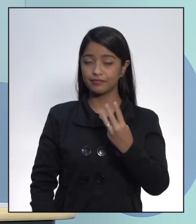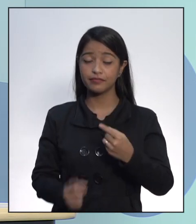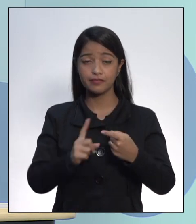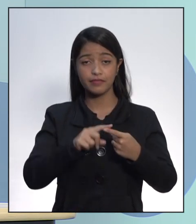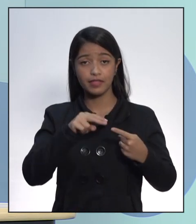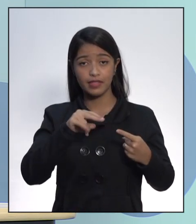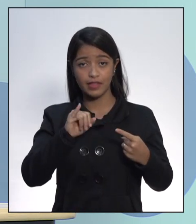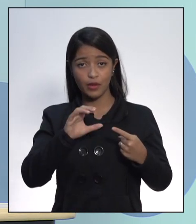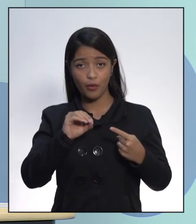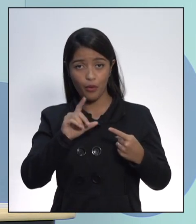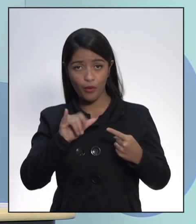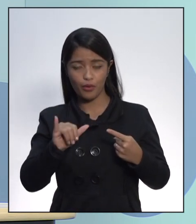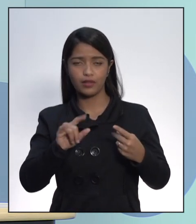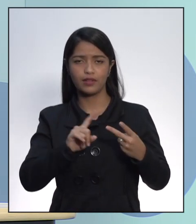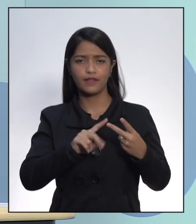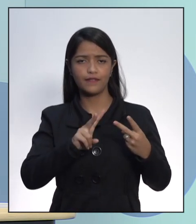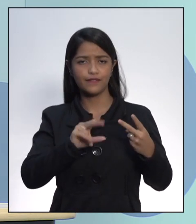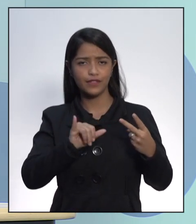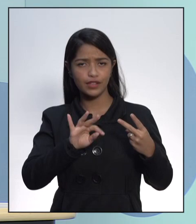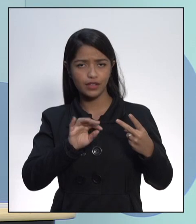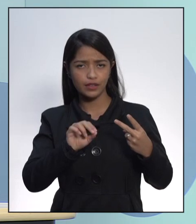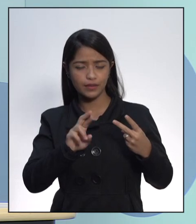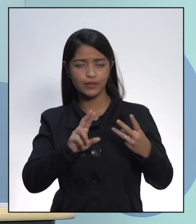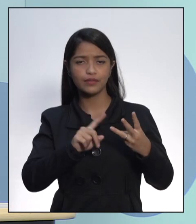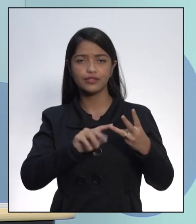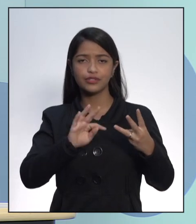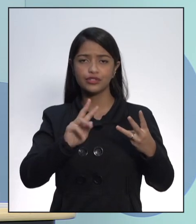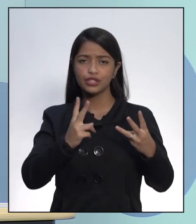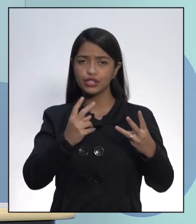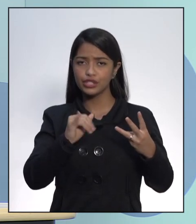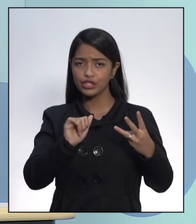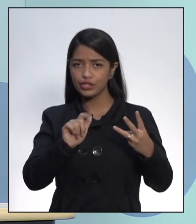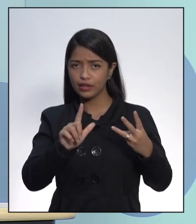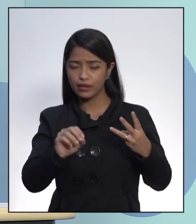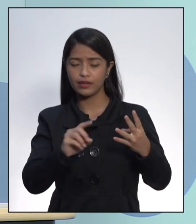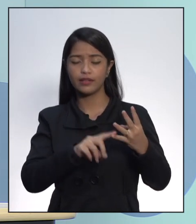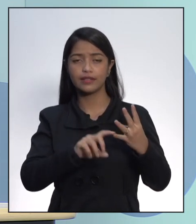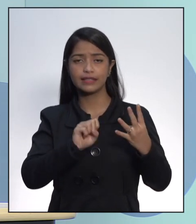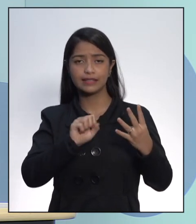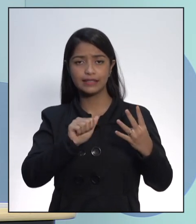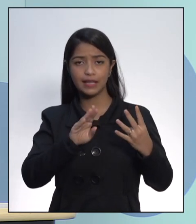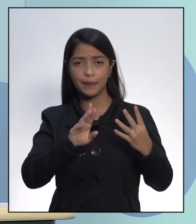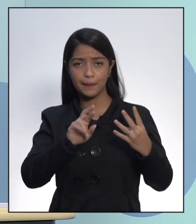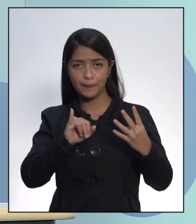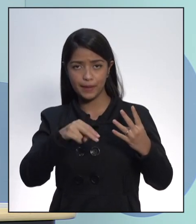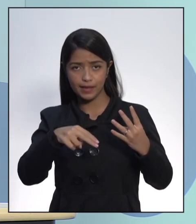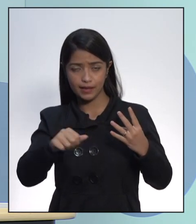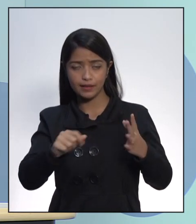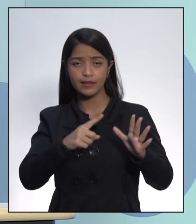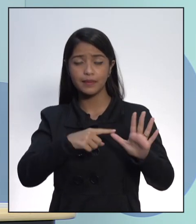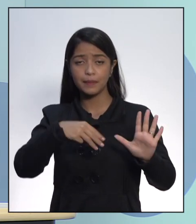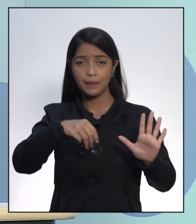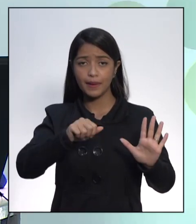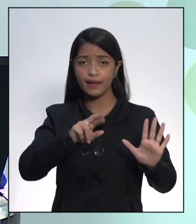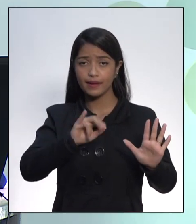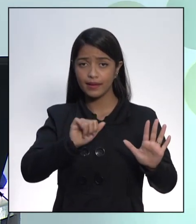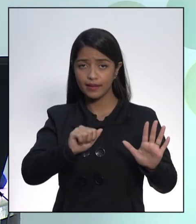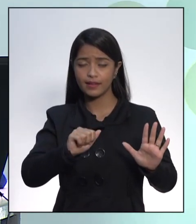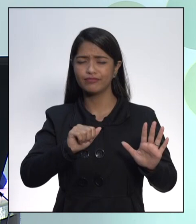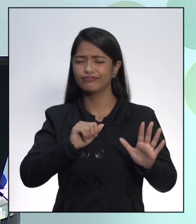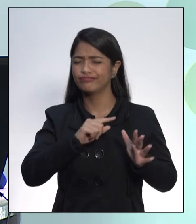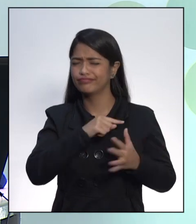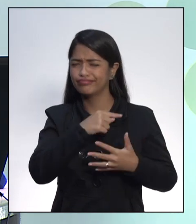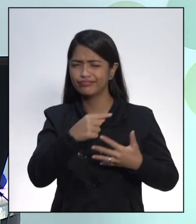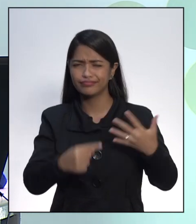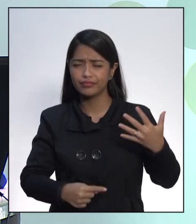o Vitor, o Tiago, a Sabrina, a Maria Clara, todos colocaram 3. Qual que é a resposta certa para esse item?